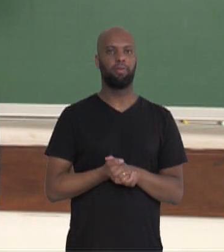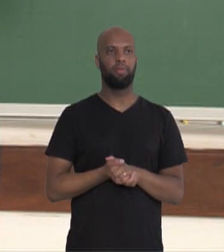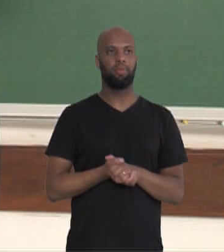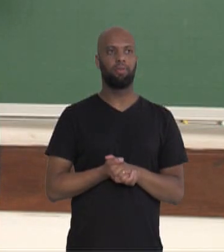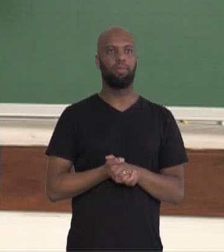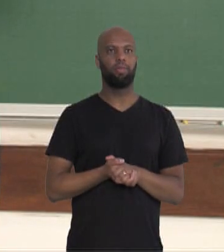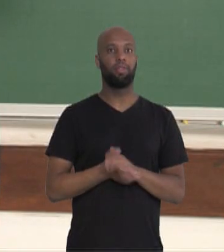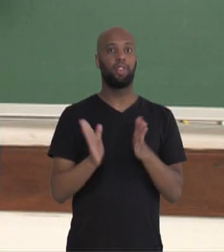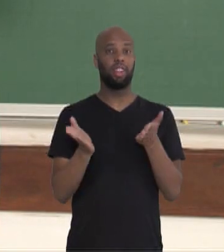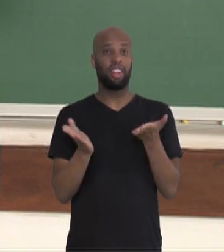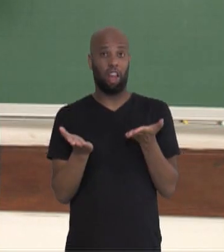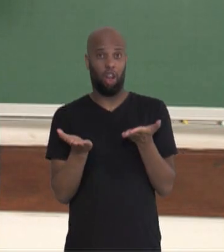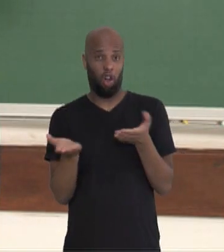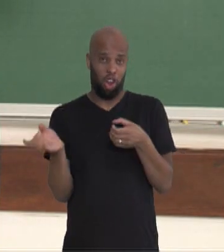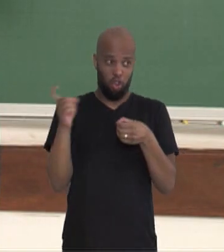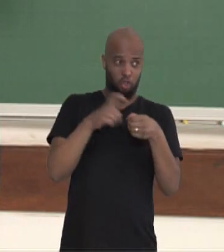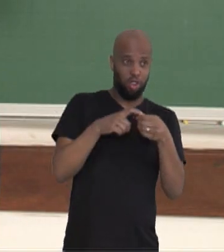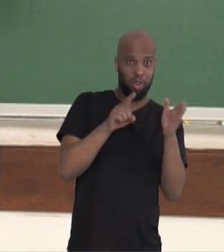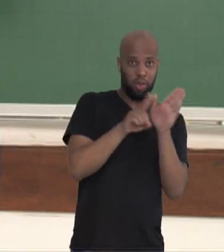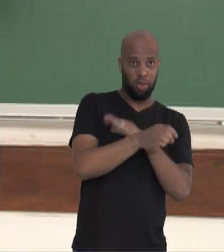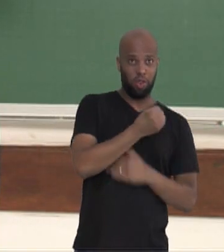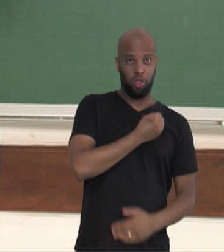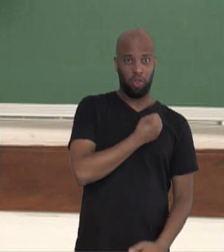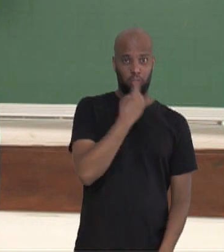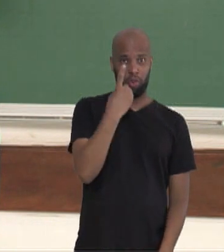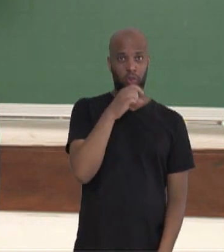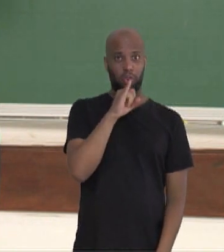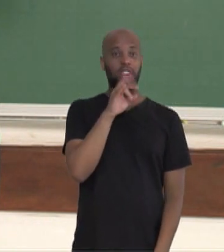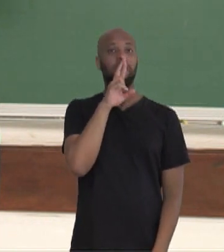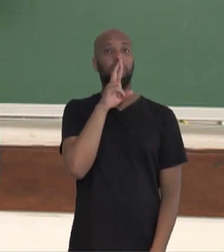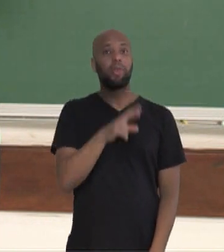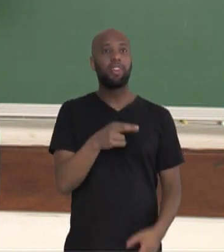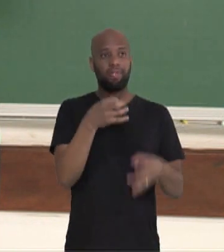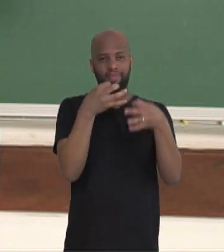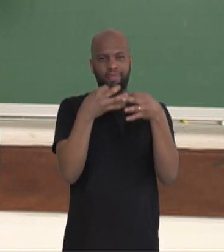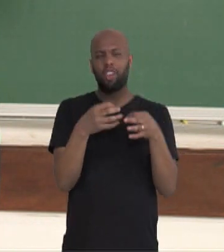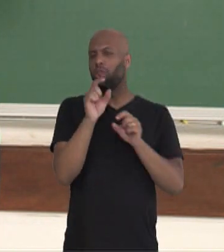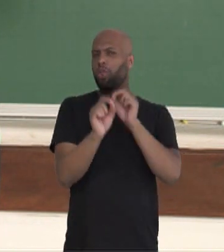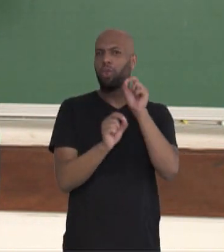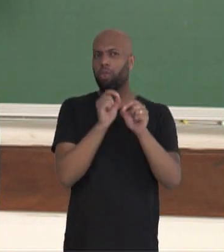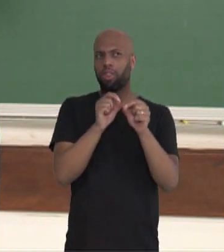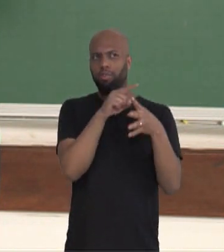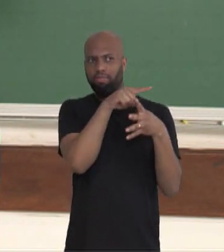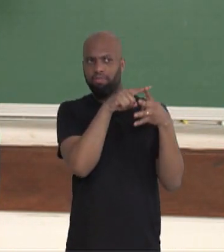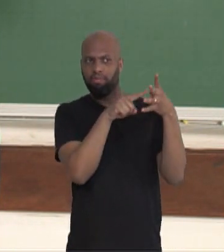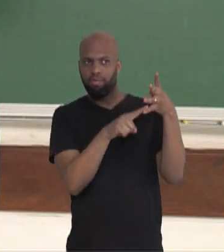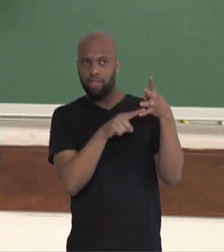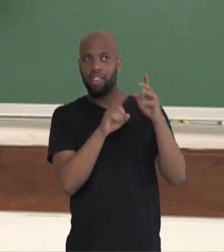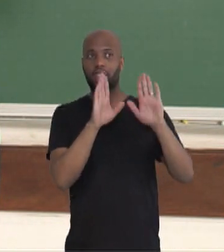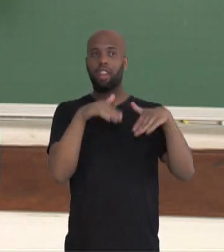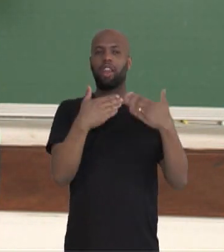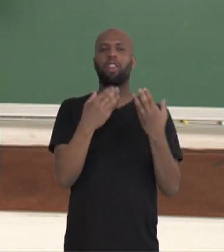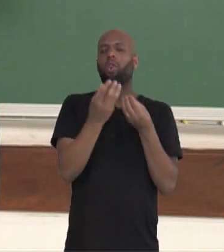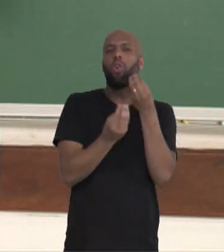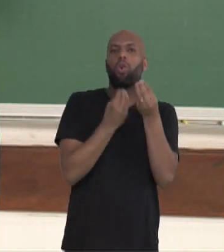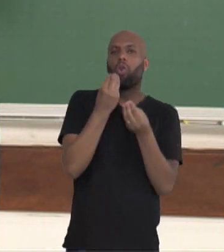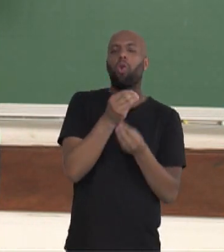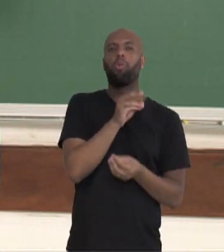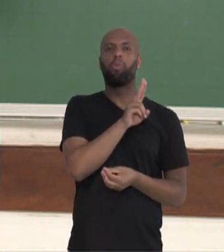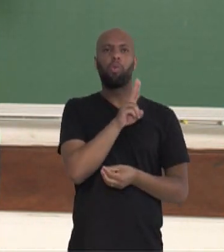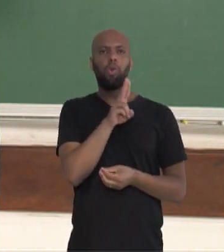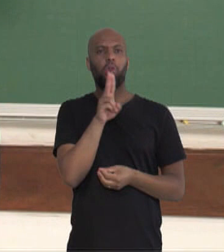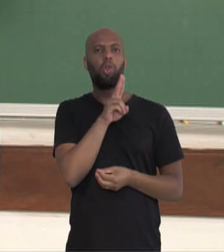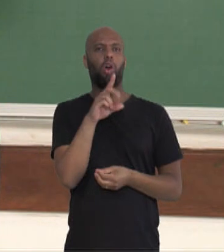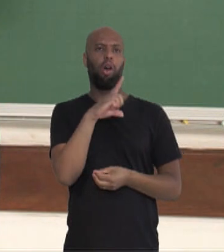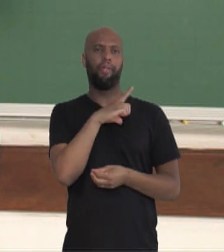Pessoal, voltando um pouquinho na questão 1. Quem respondeu a alternativa correta, tá? Dentro dessa questão aqui, como que é chamado,